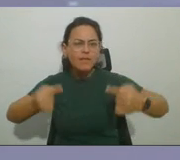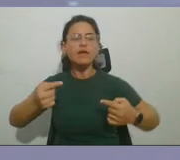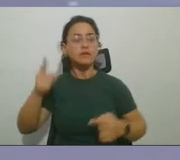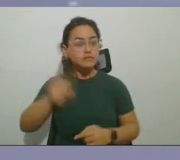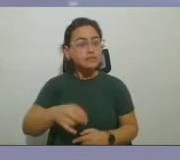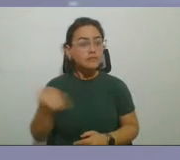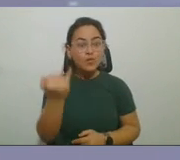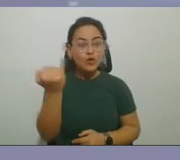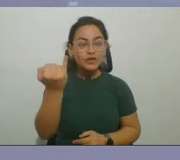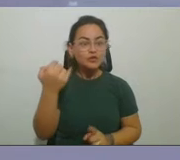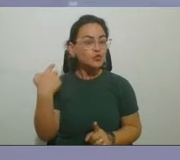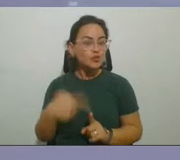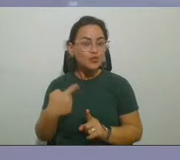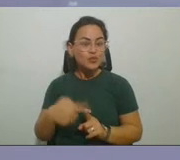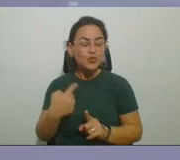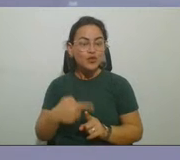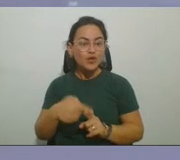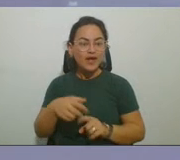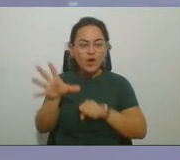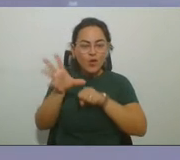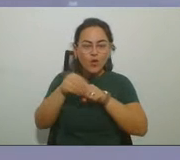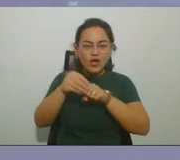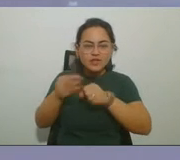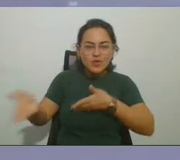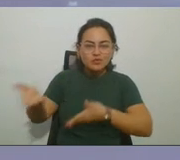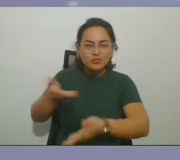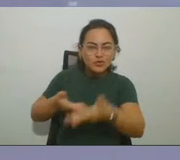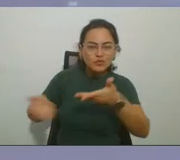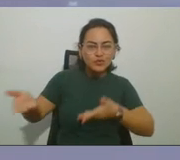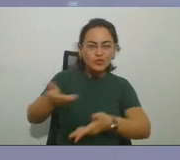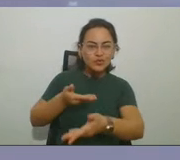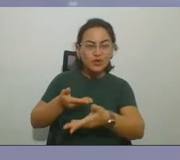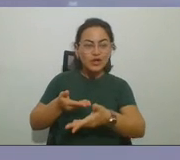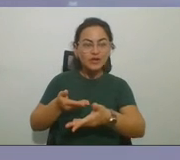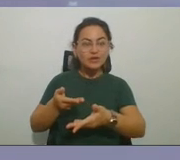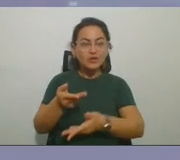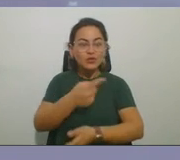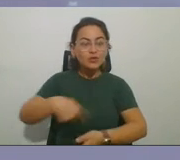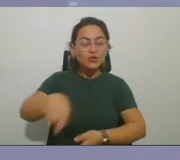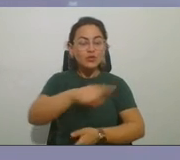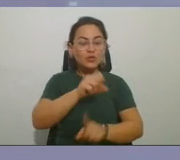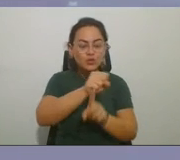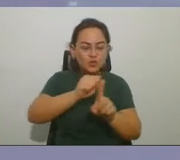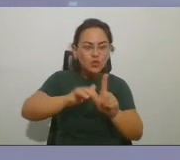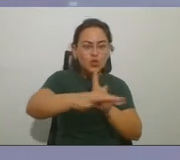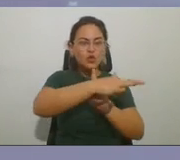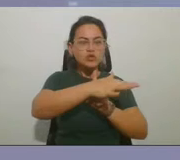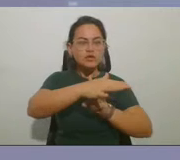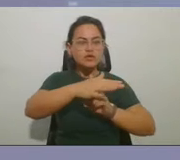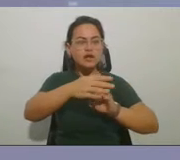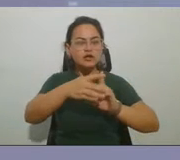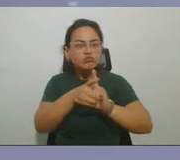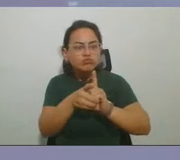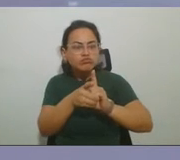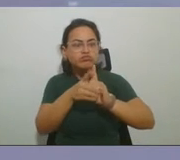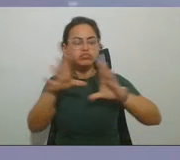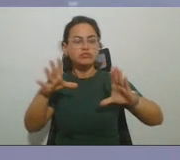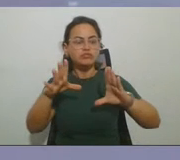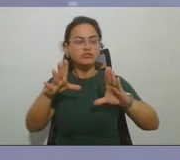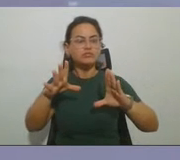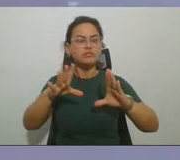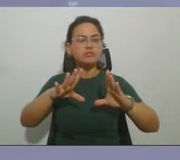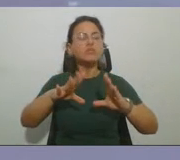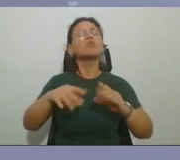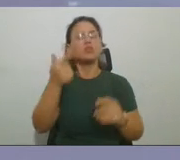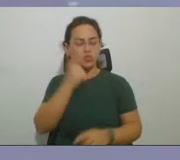de socialização de conhecimentos, a fim de construirmos sociedades mais democráticas, mais